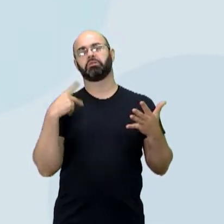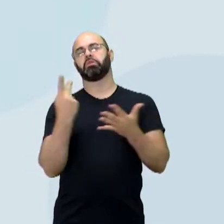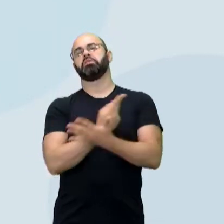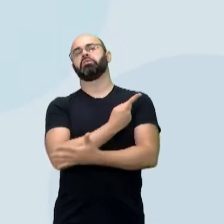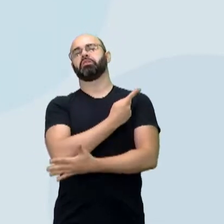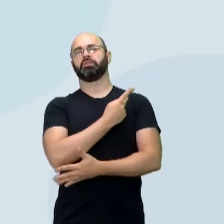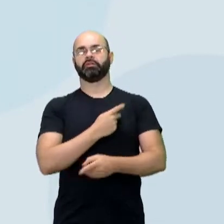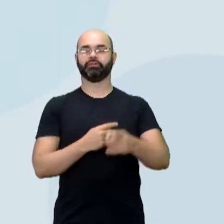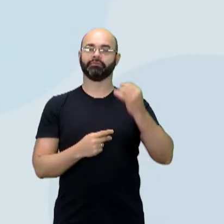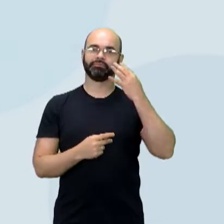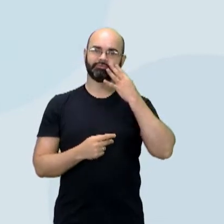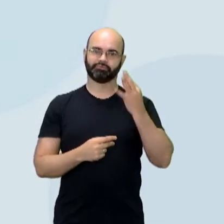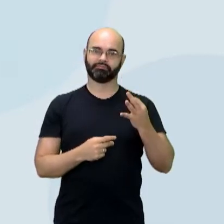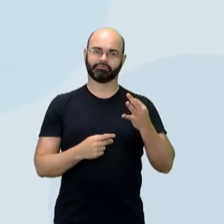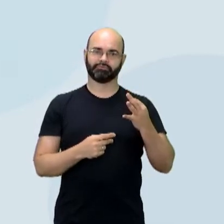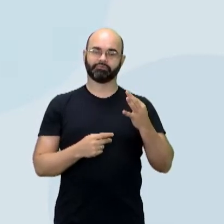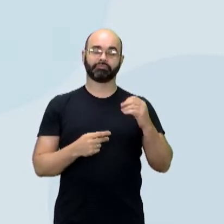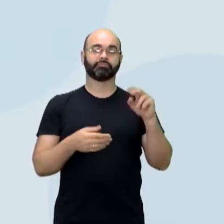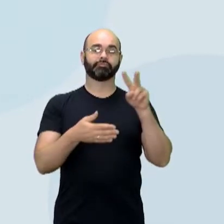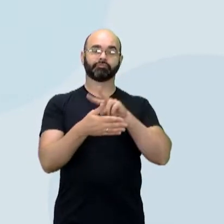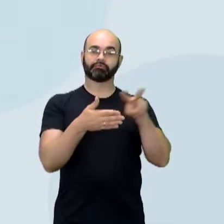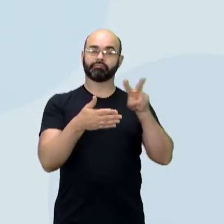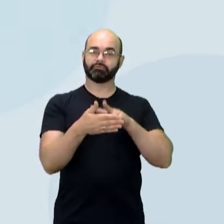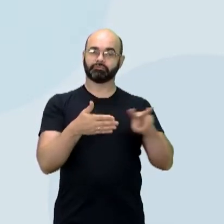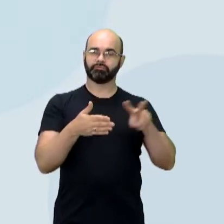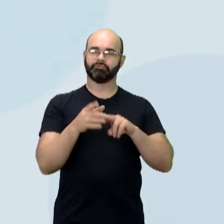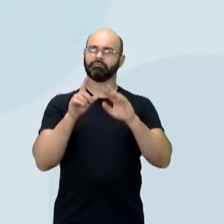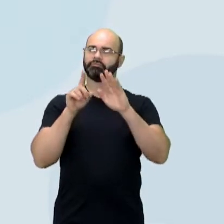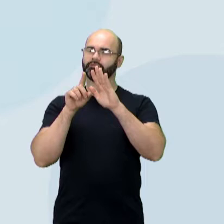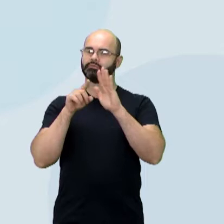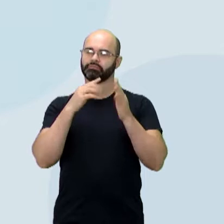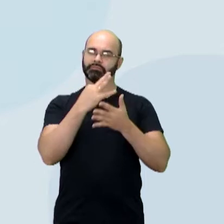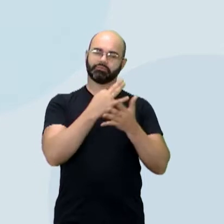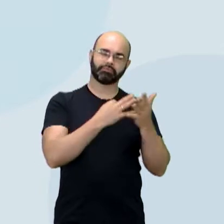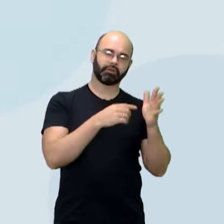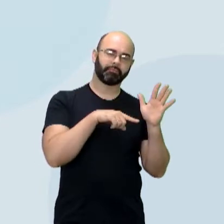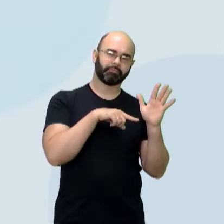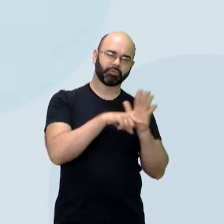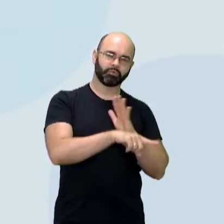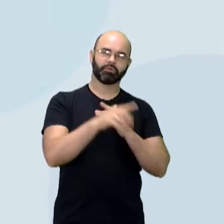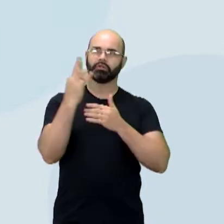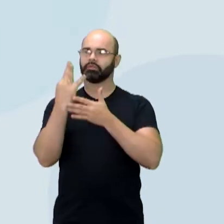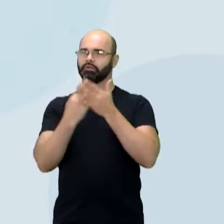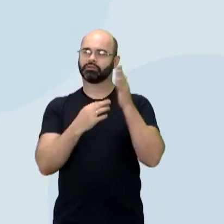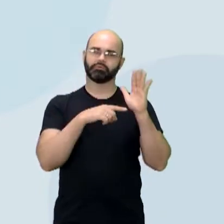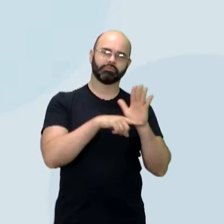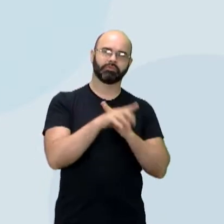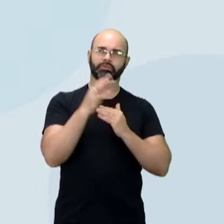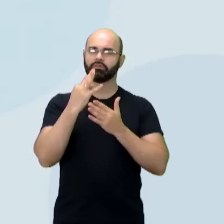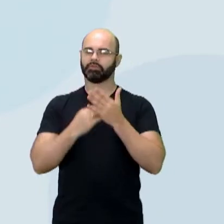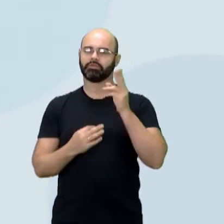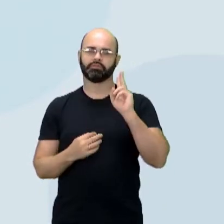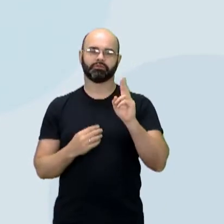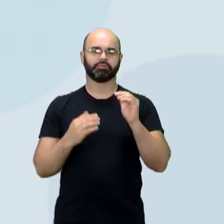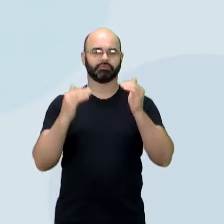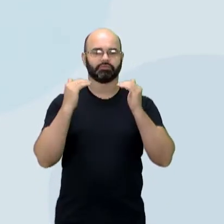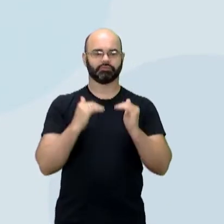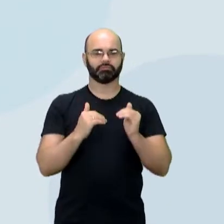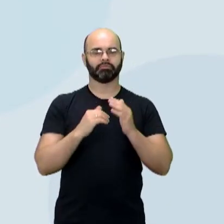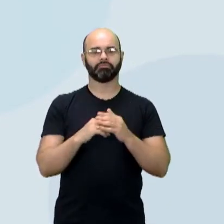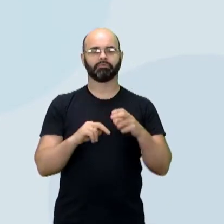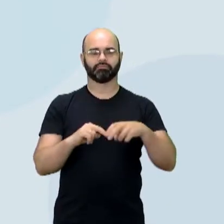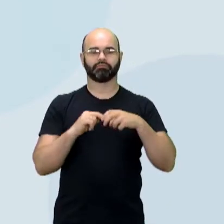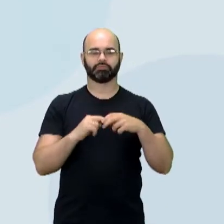fique esperto aí. Sempre ler questão e texto, tá bom? Então, ó, já até falou, significa vigoroso, que tem força, né?